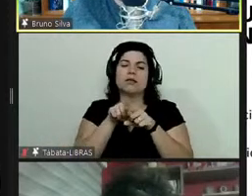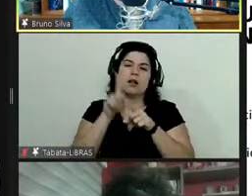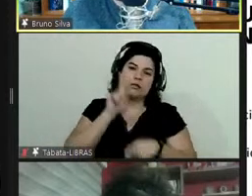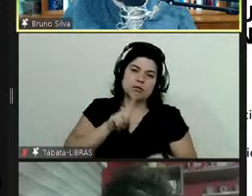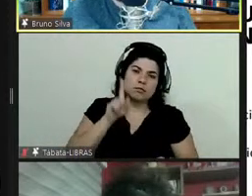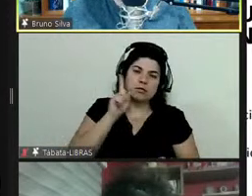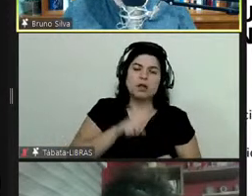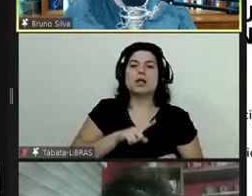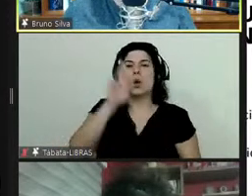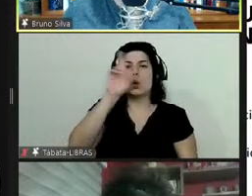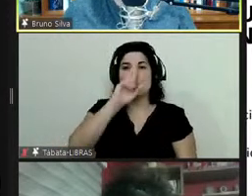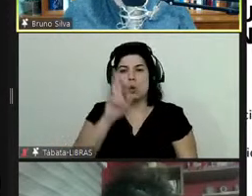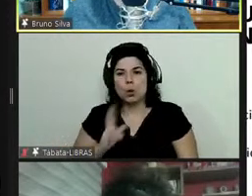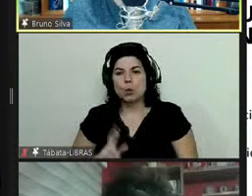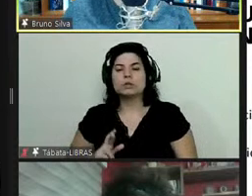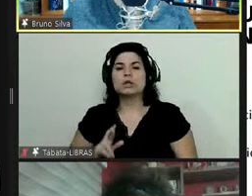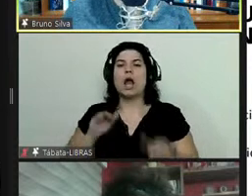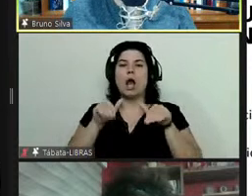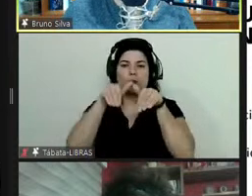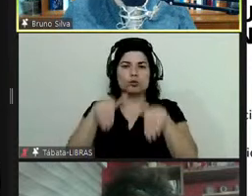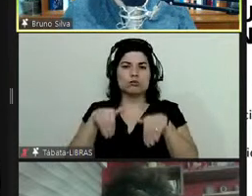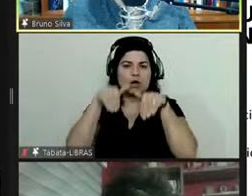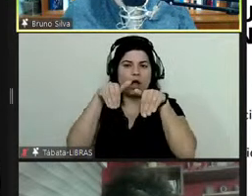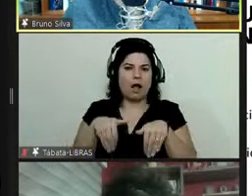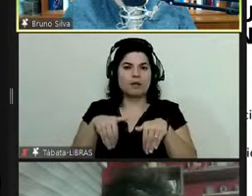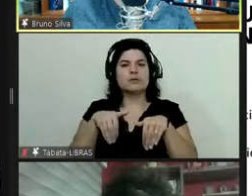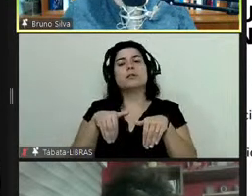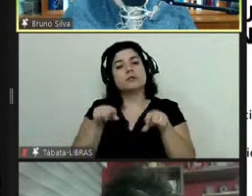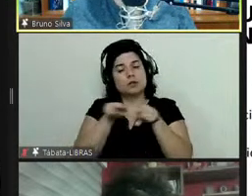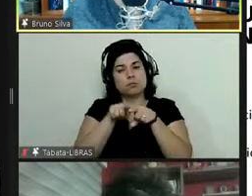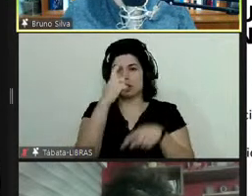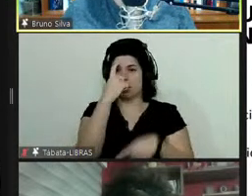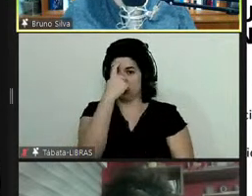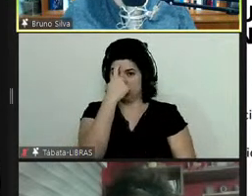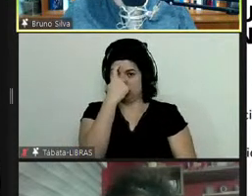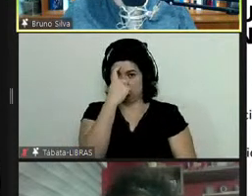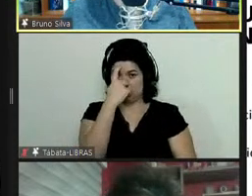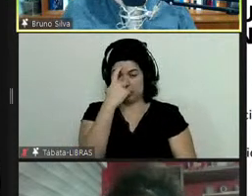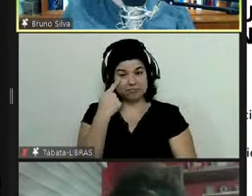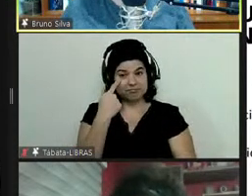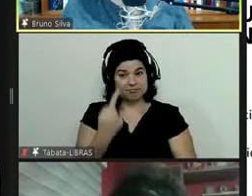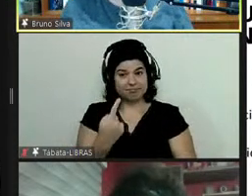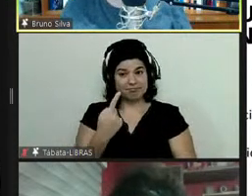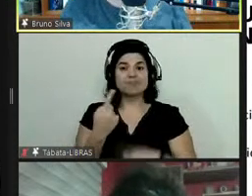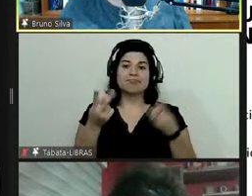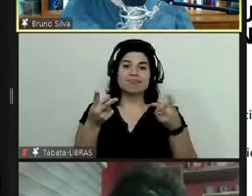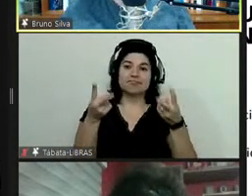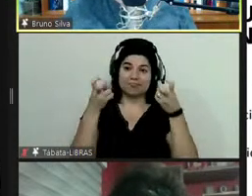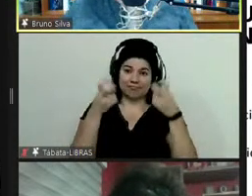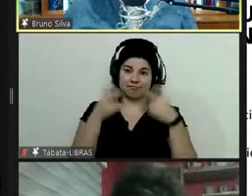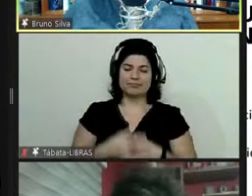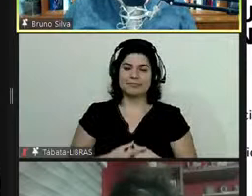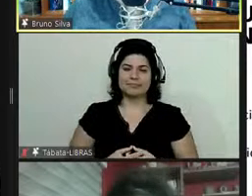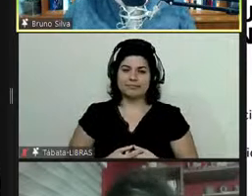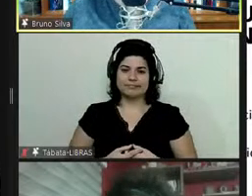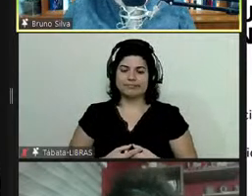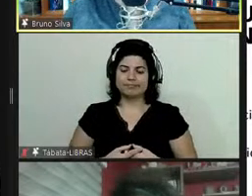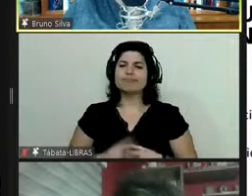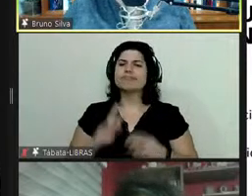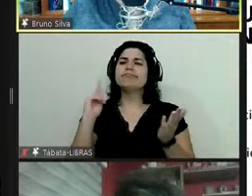a Austrália como é o caso por exemplo da própria índio percebe então fica acaba acontecendo